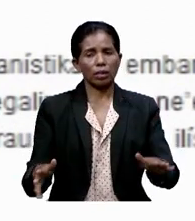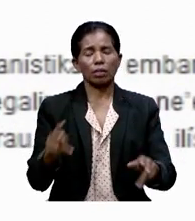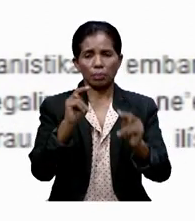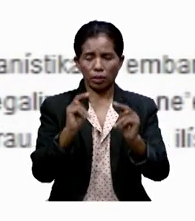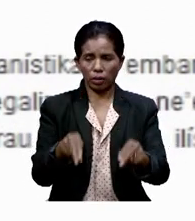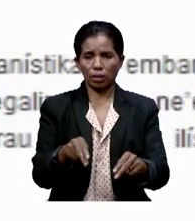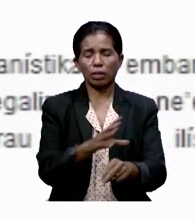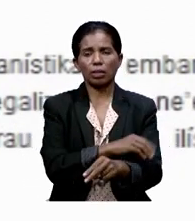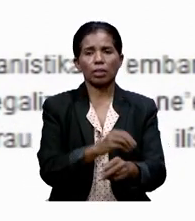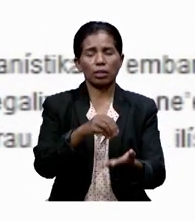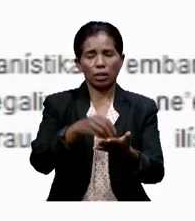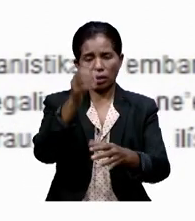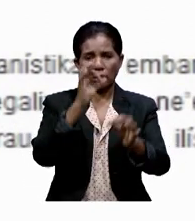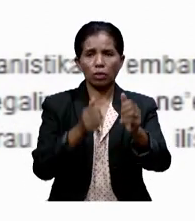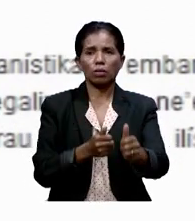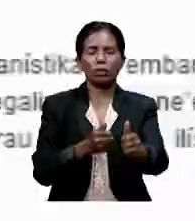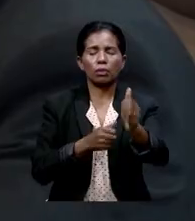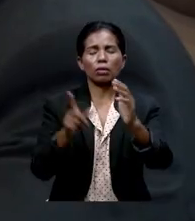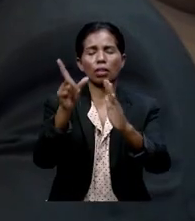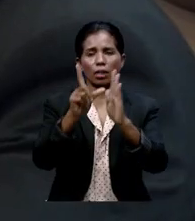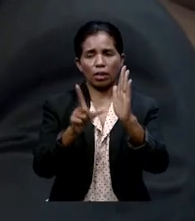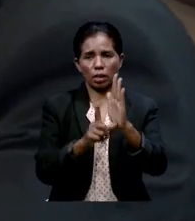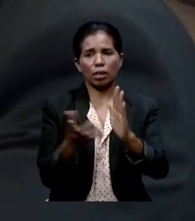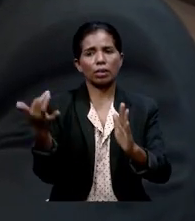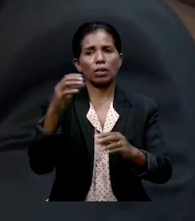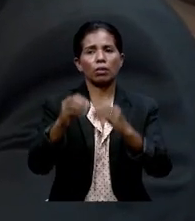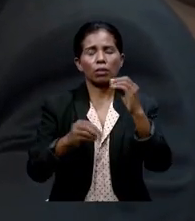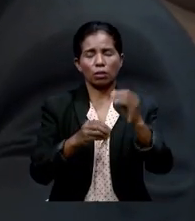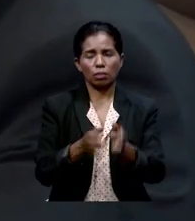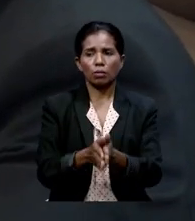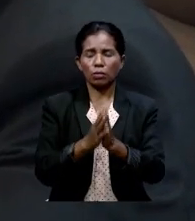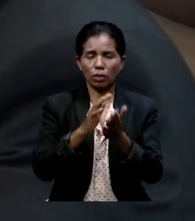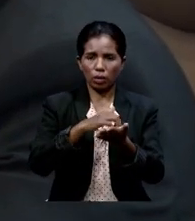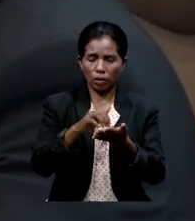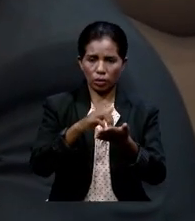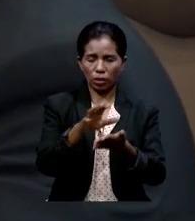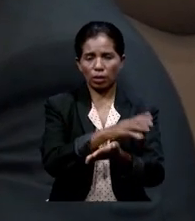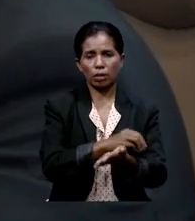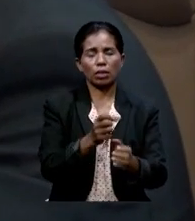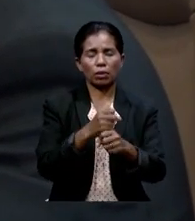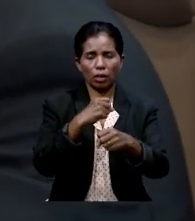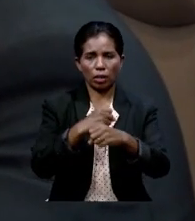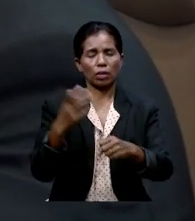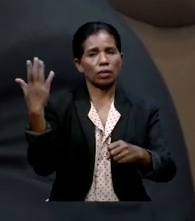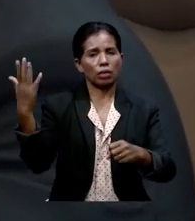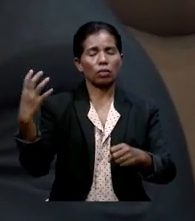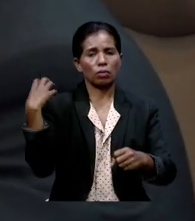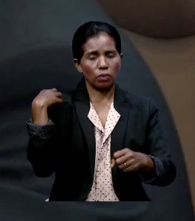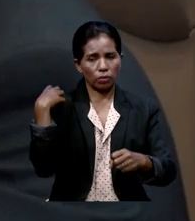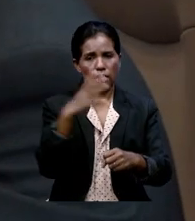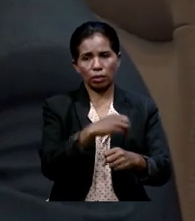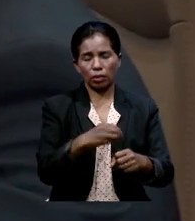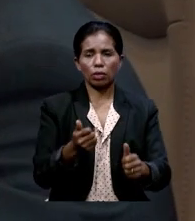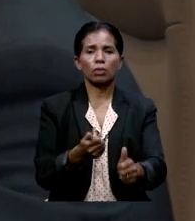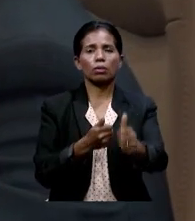necessário nebe garante ho de cumpri ba legislação com a licenciamento operação urbanística edificação ho de